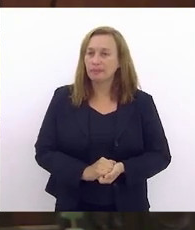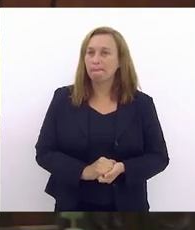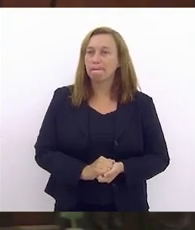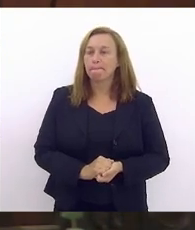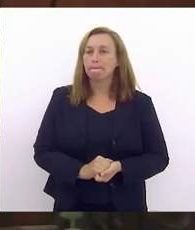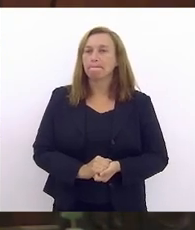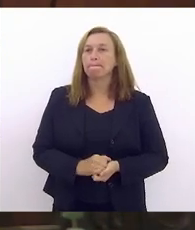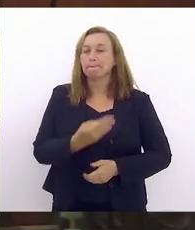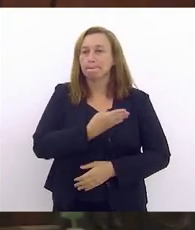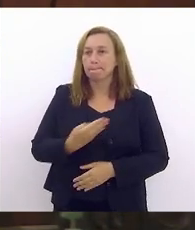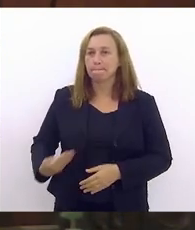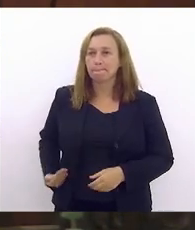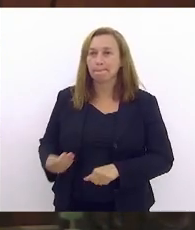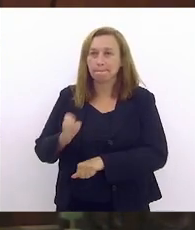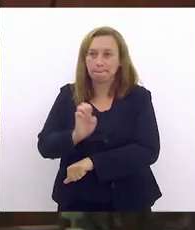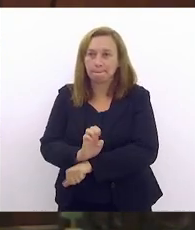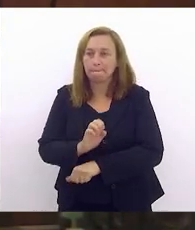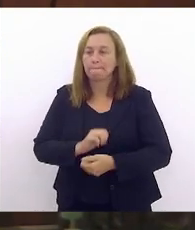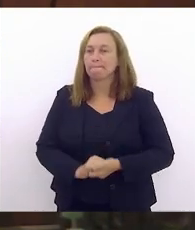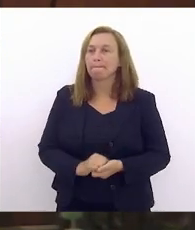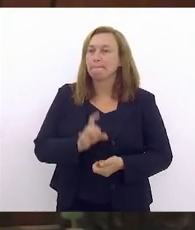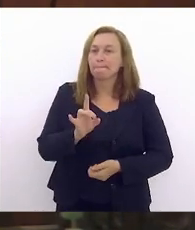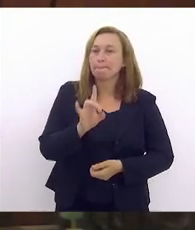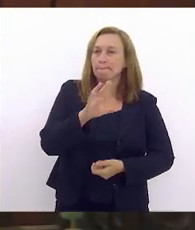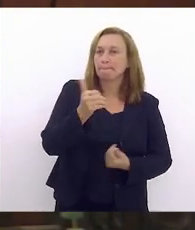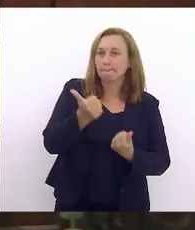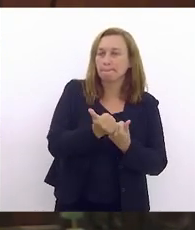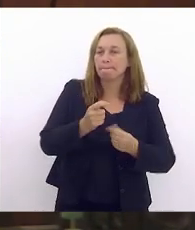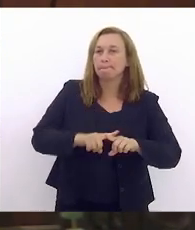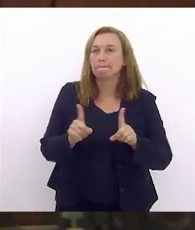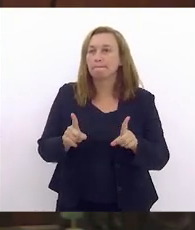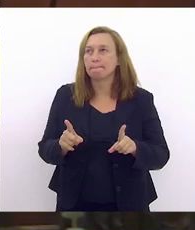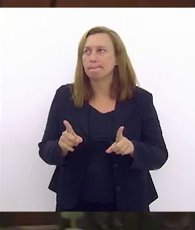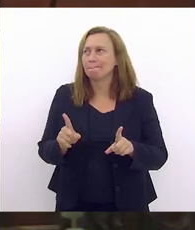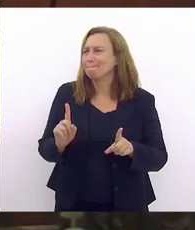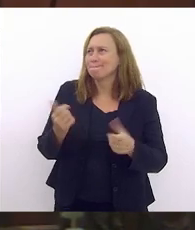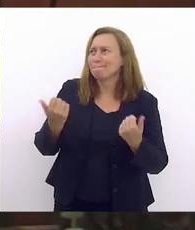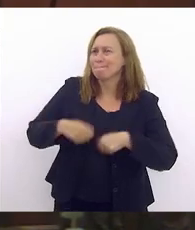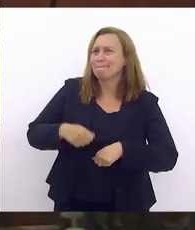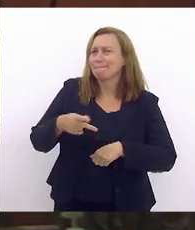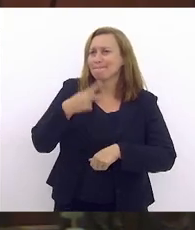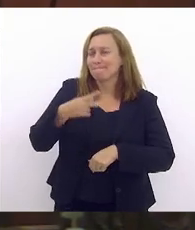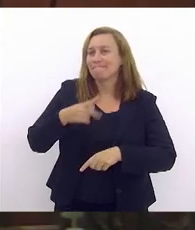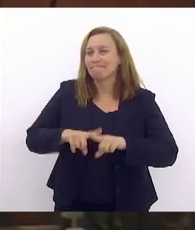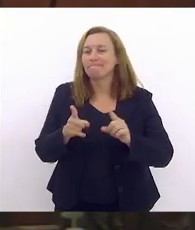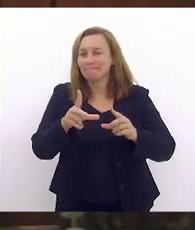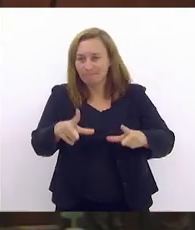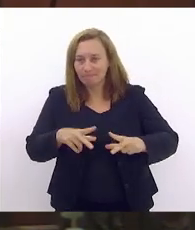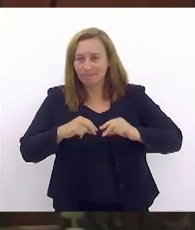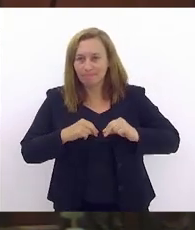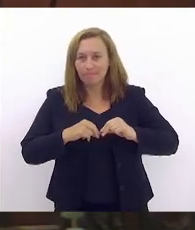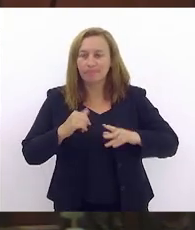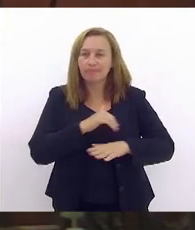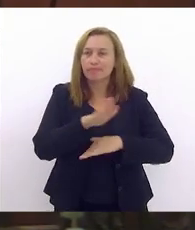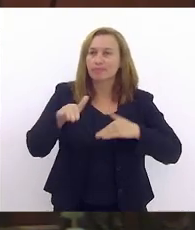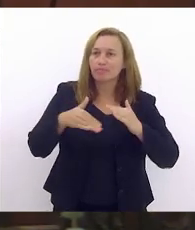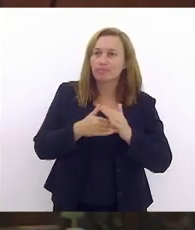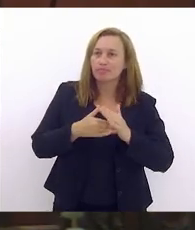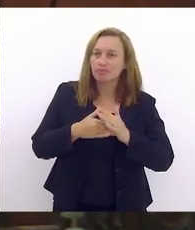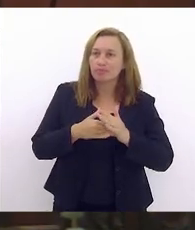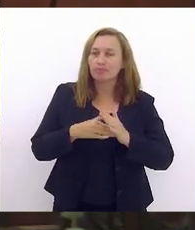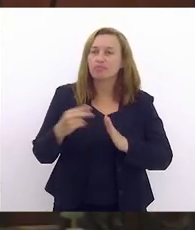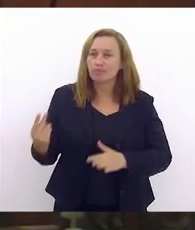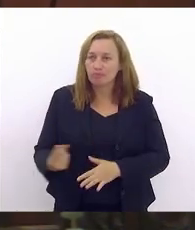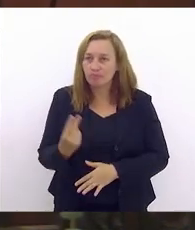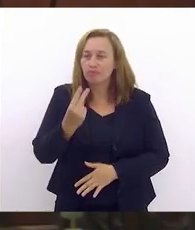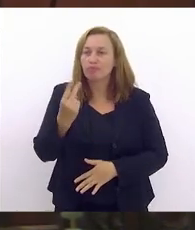do governo do Estado. Não só esse apoio, vou citar aqui porque o senhor realmente merece todos os méritos, como